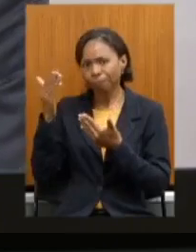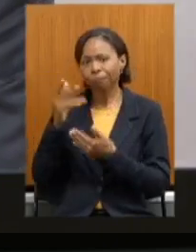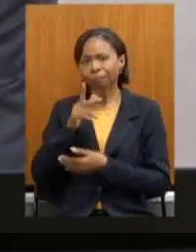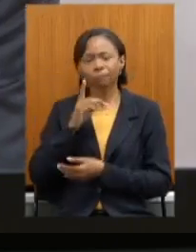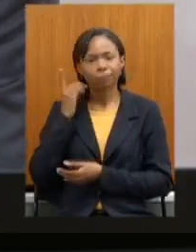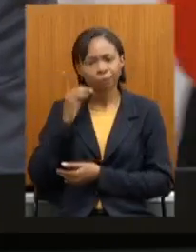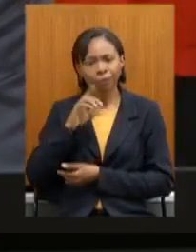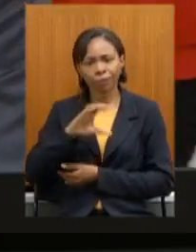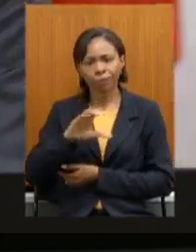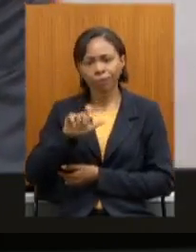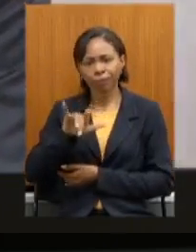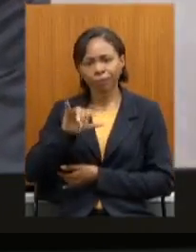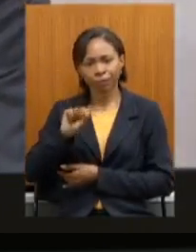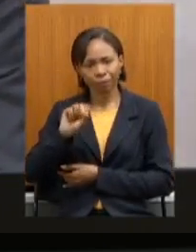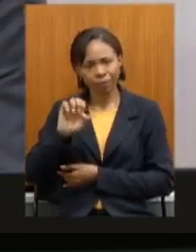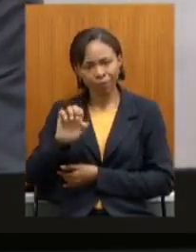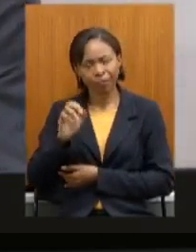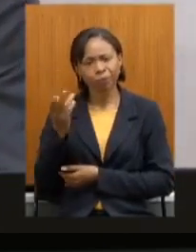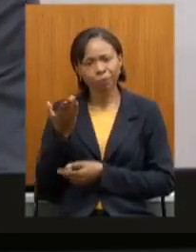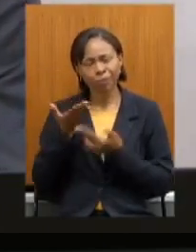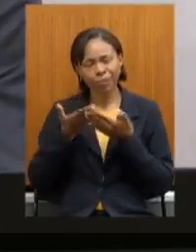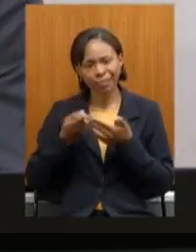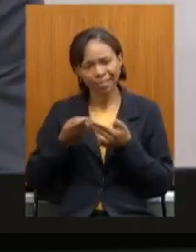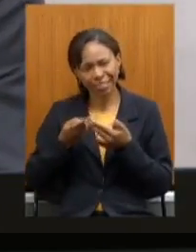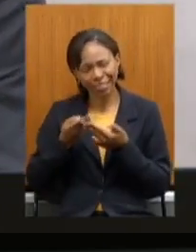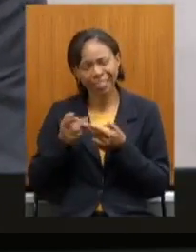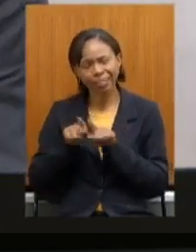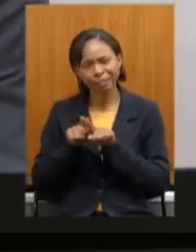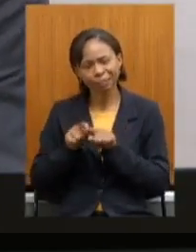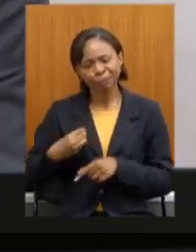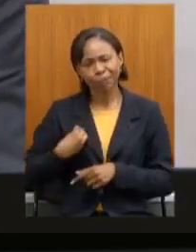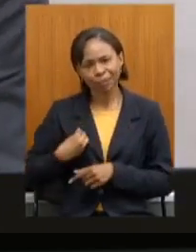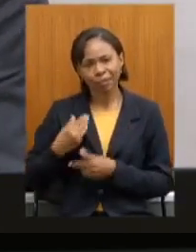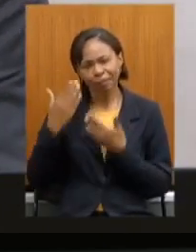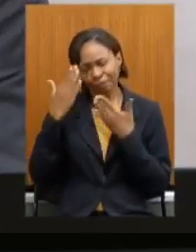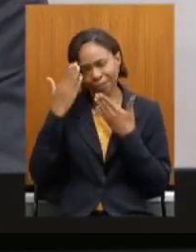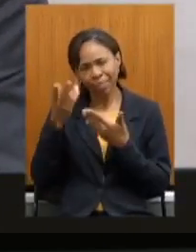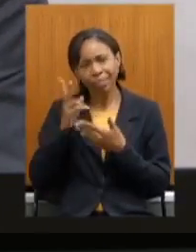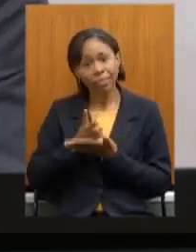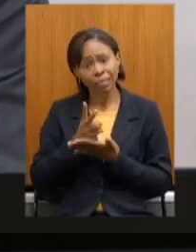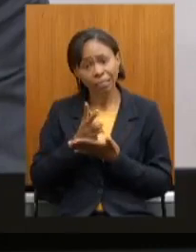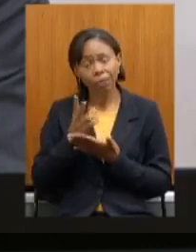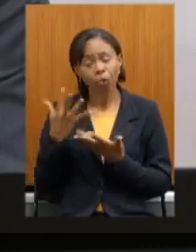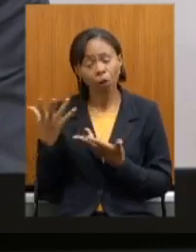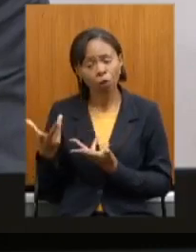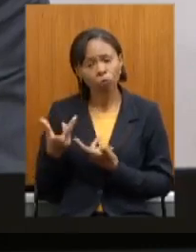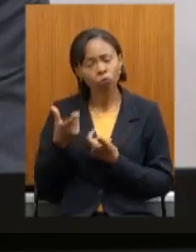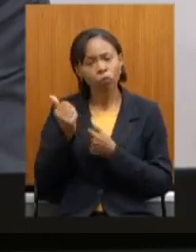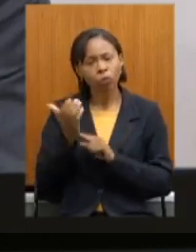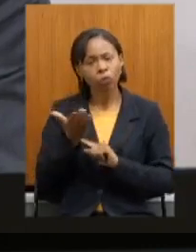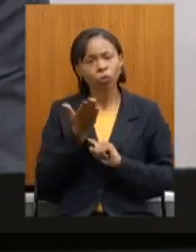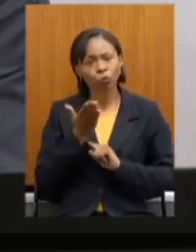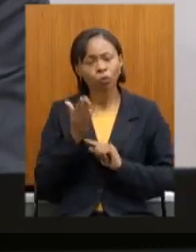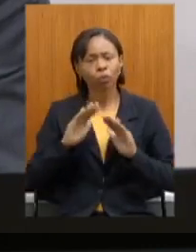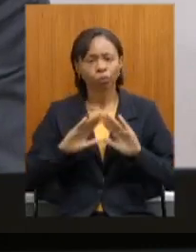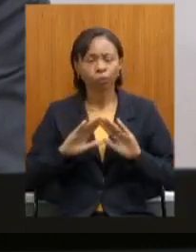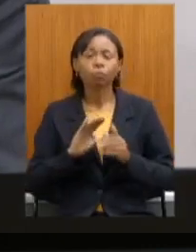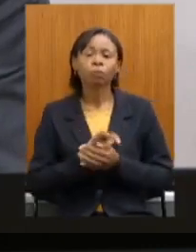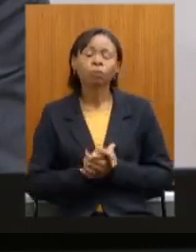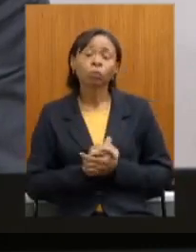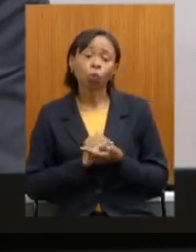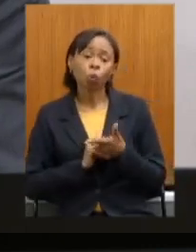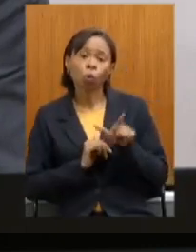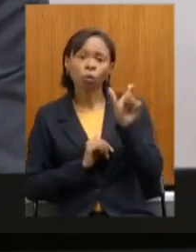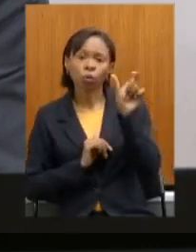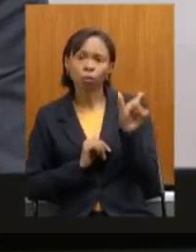Celise, pela paciência e pela sua participação também, sempre enriquecendo os trabalhos desta casa. Próximo orador